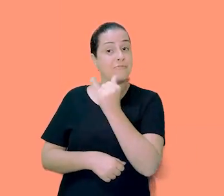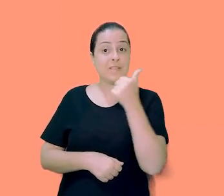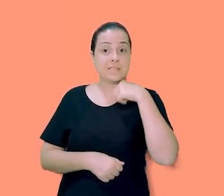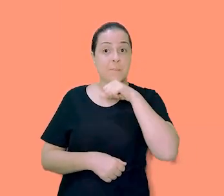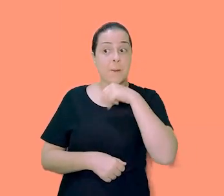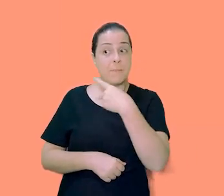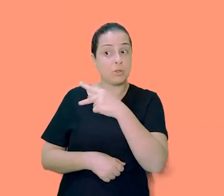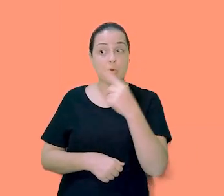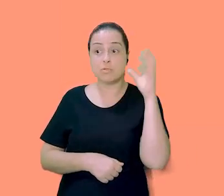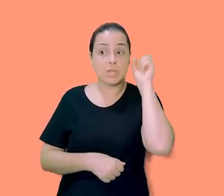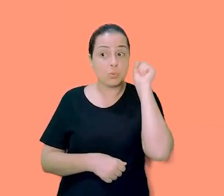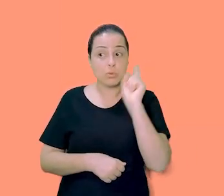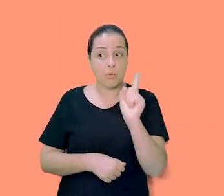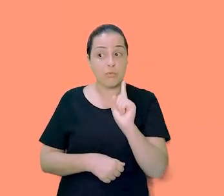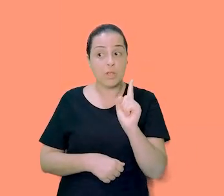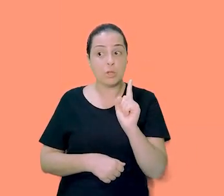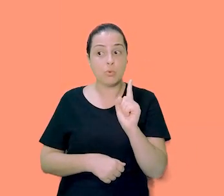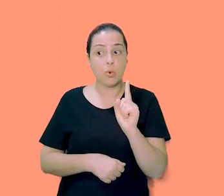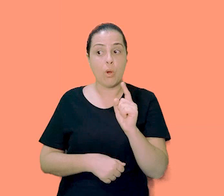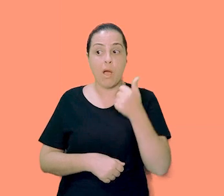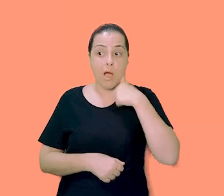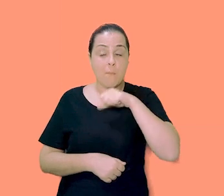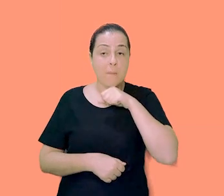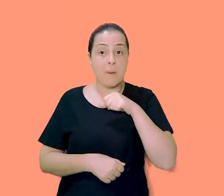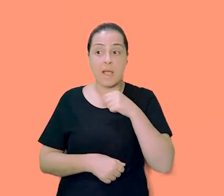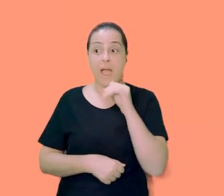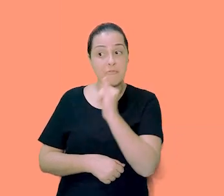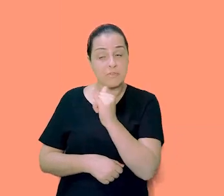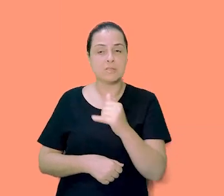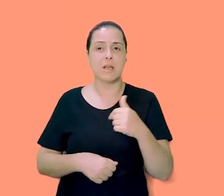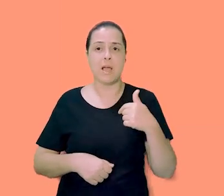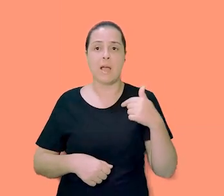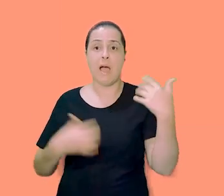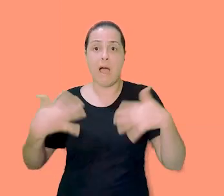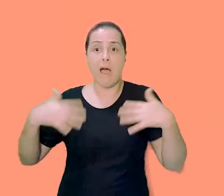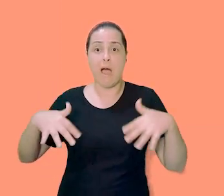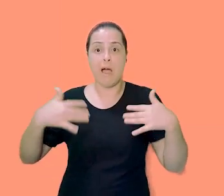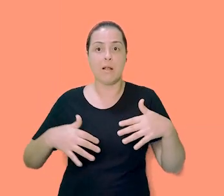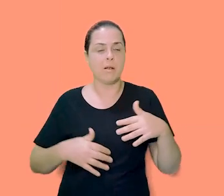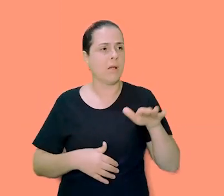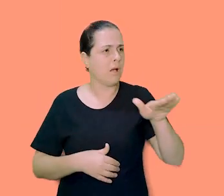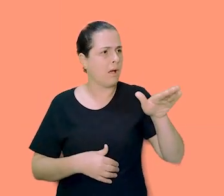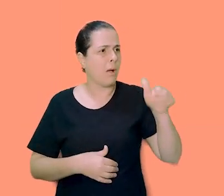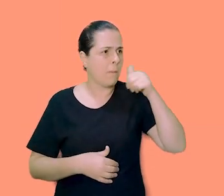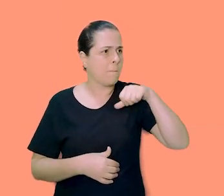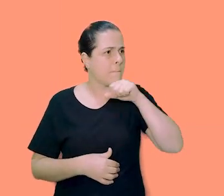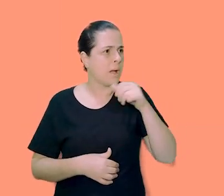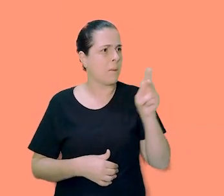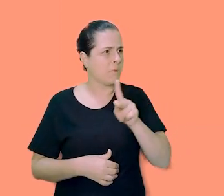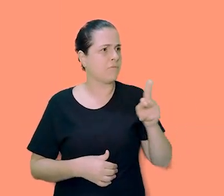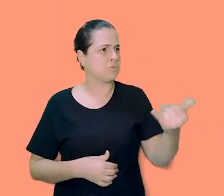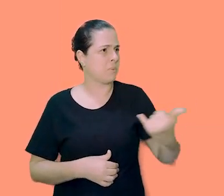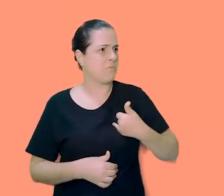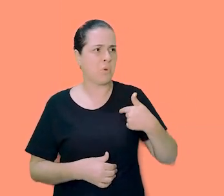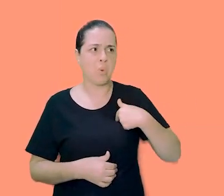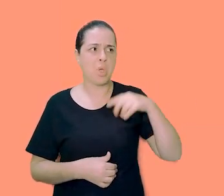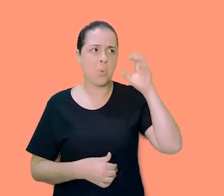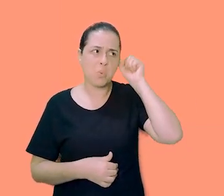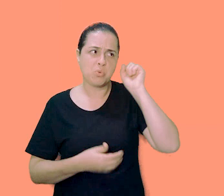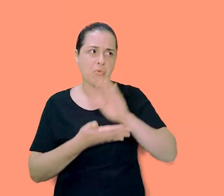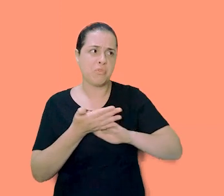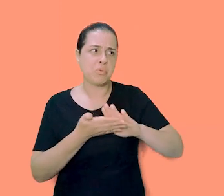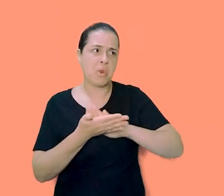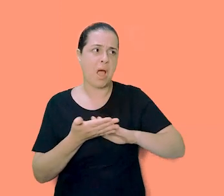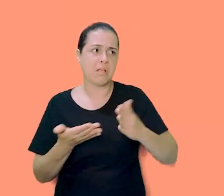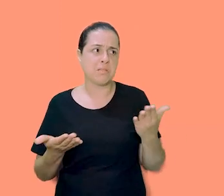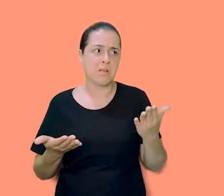nada. Ela ficou desesperada. E aí eu cheguei em casa e falei para minha mãe, a professora falou que eu não estou ouvindo nada. Aí